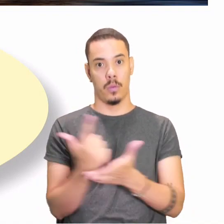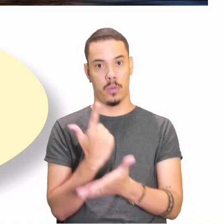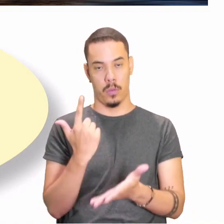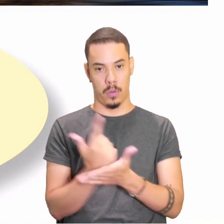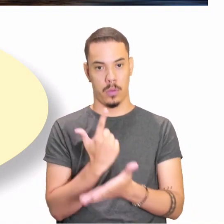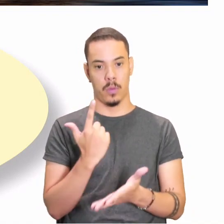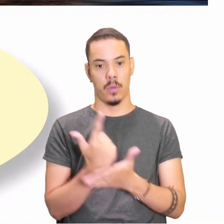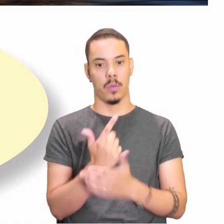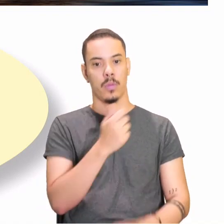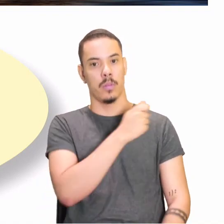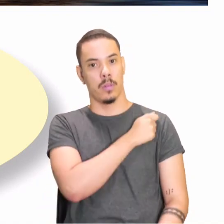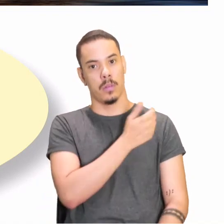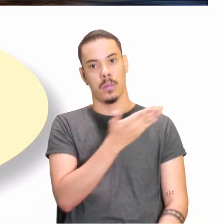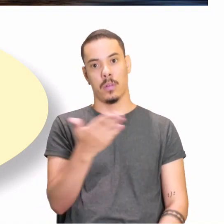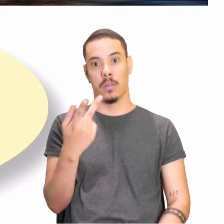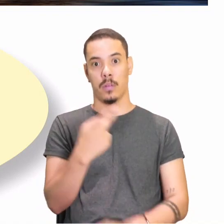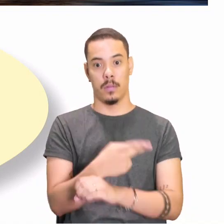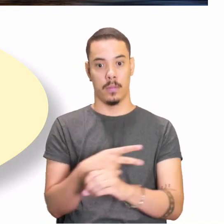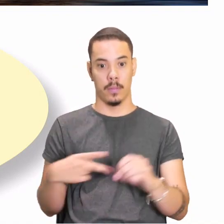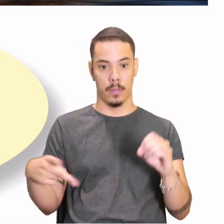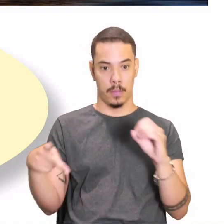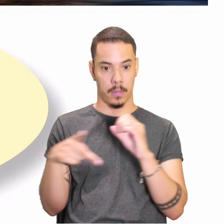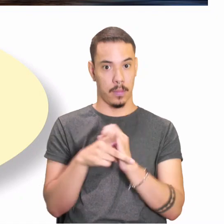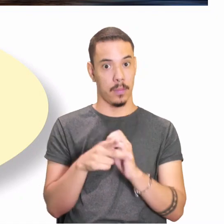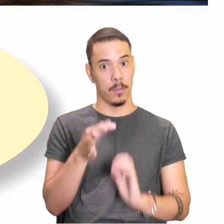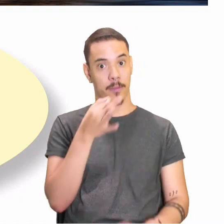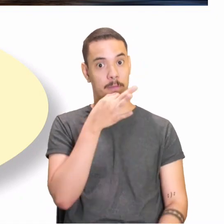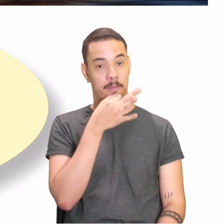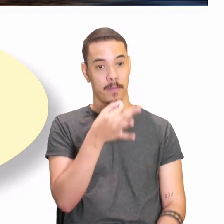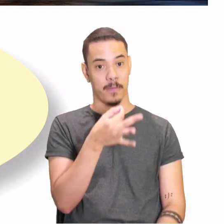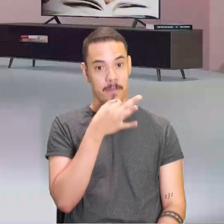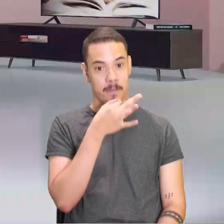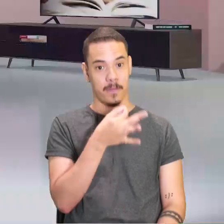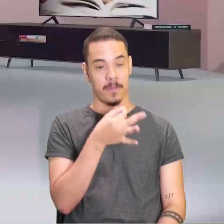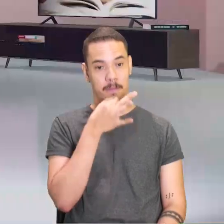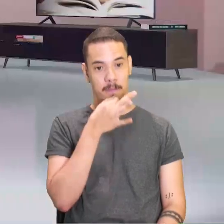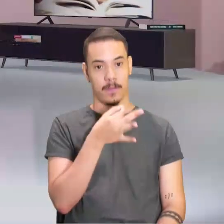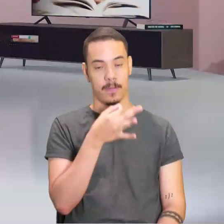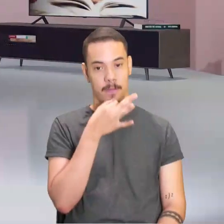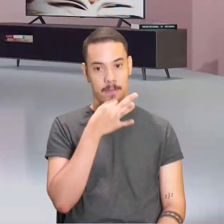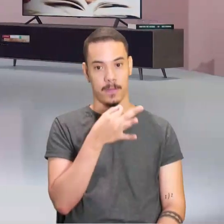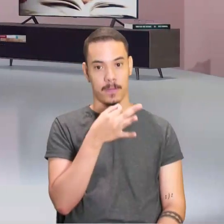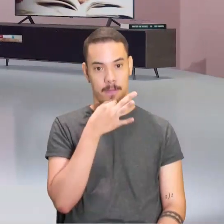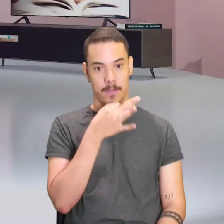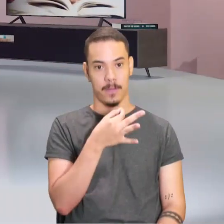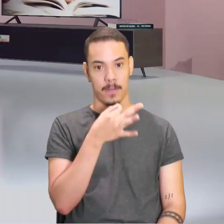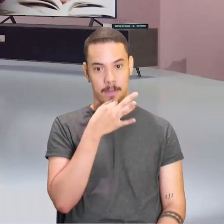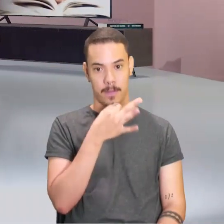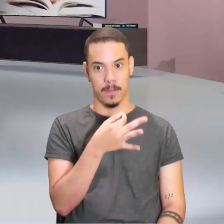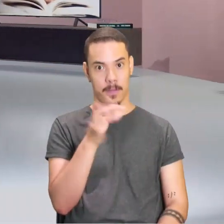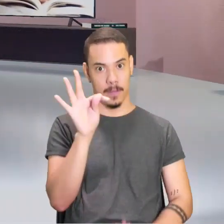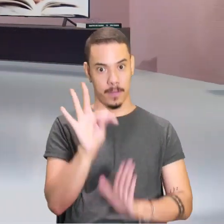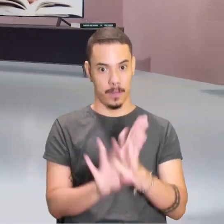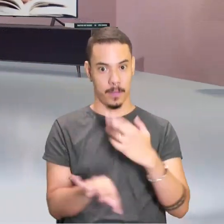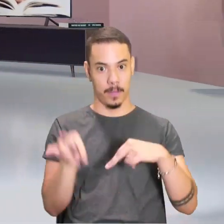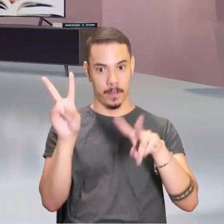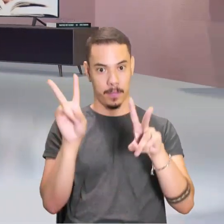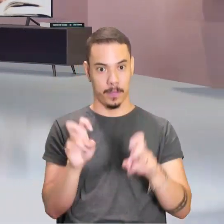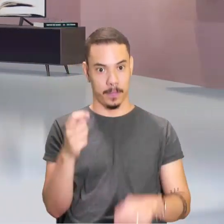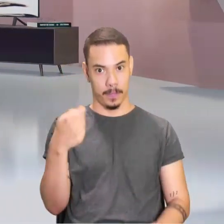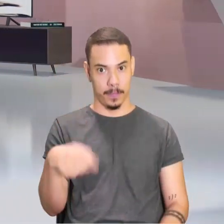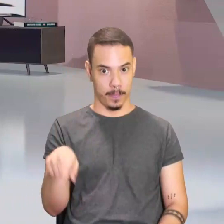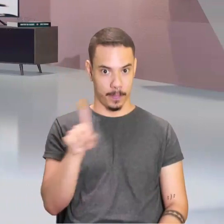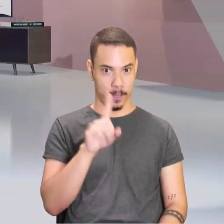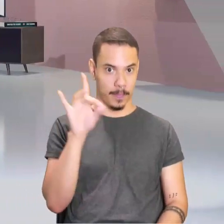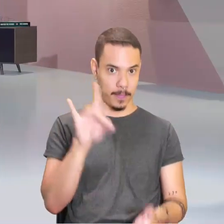livro. Os alunos da NASA. É uma sugestão para o título do livro, não precisa ser exatamente